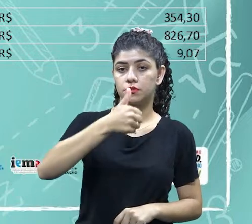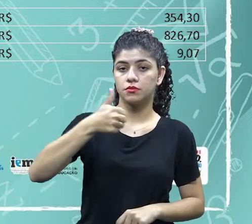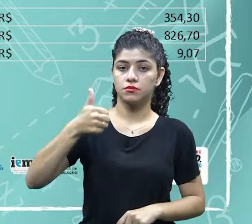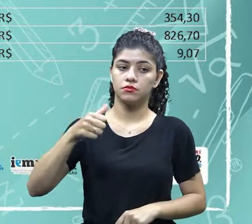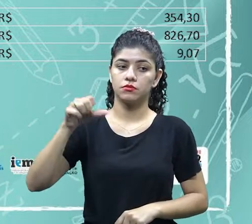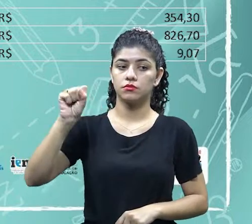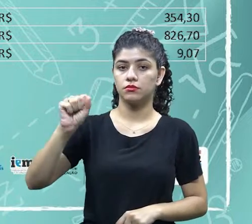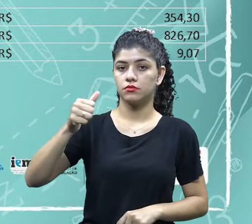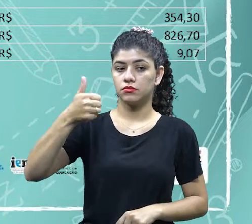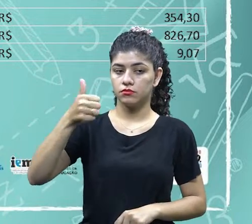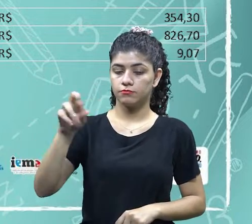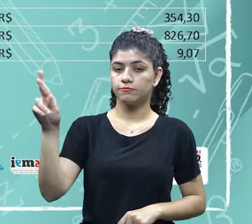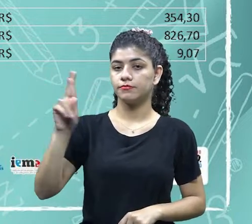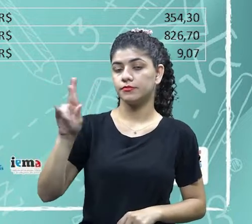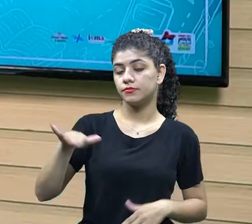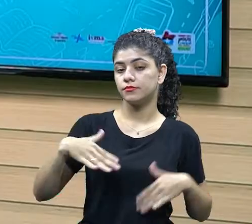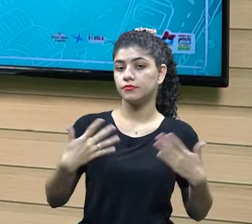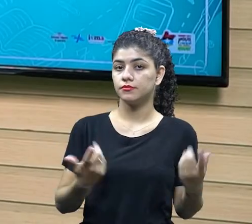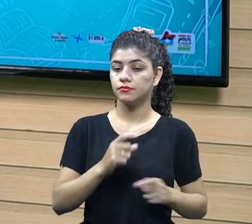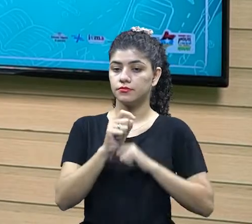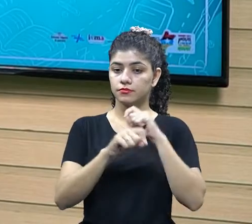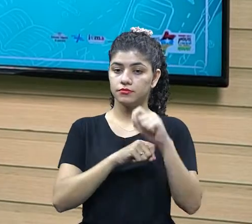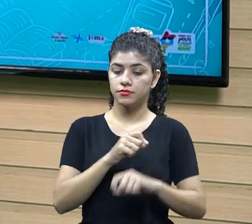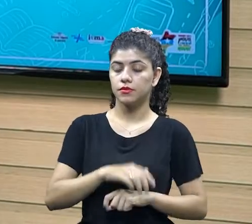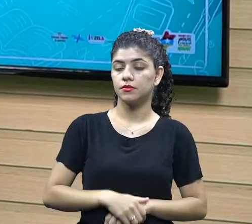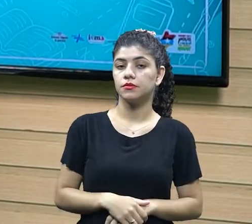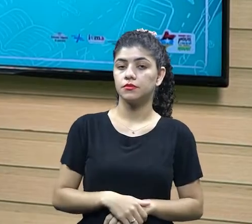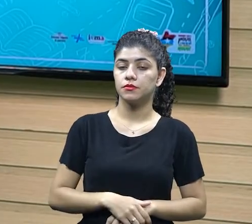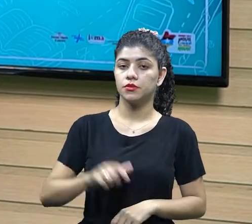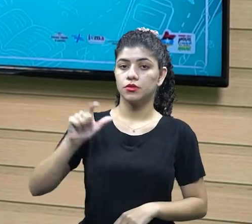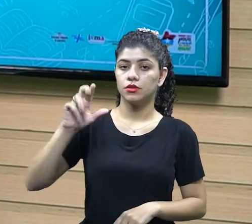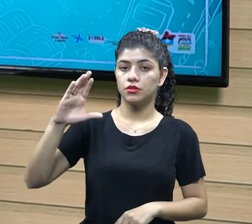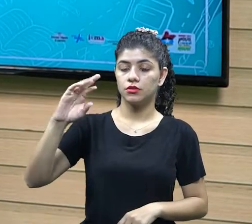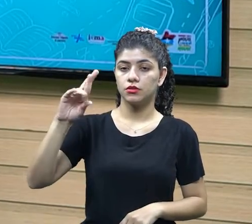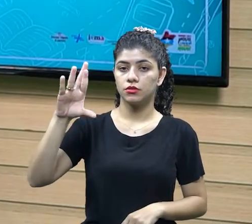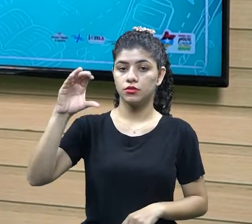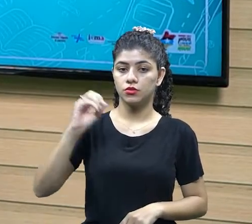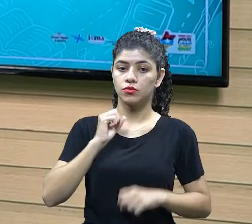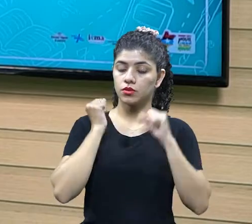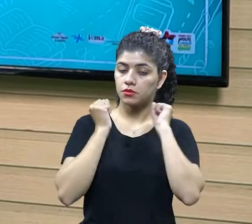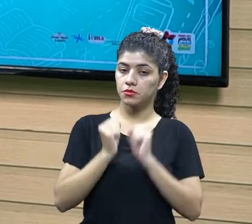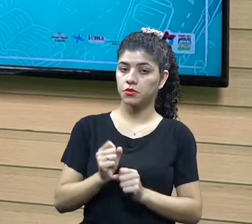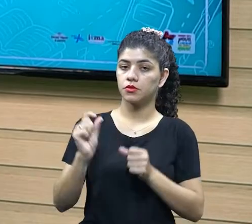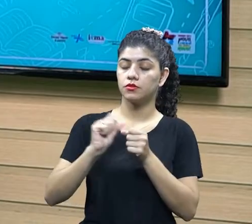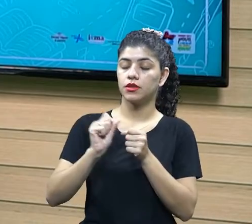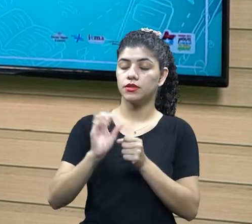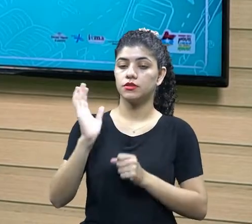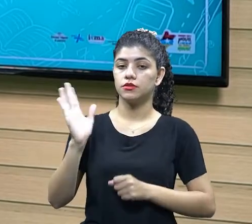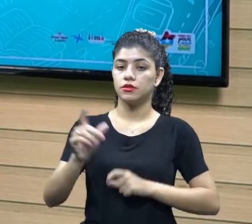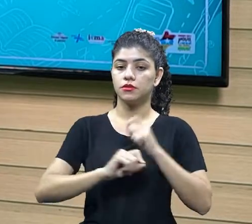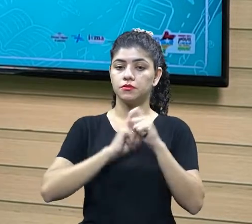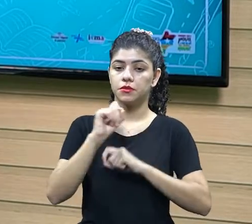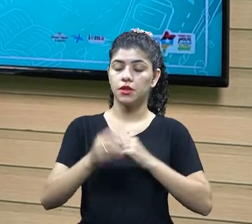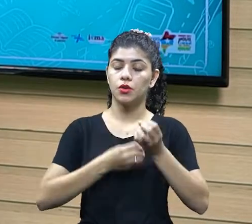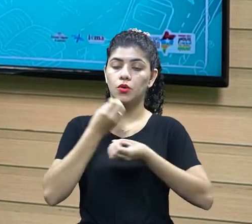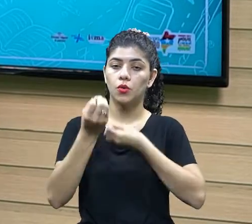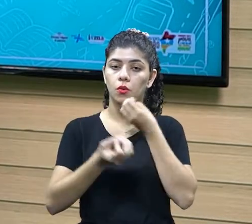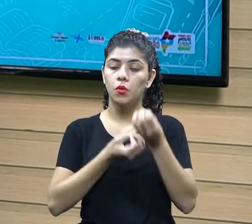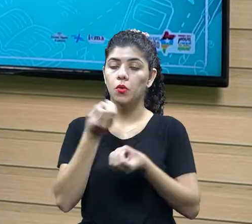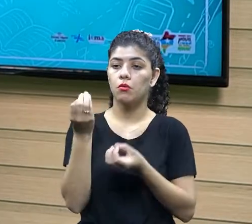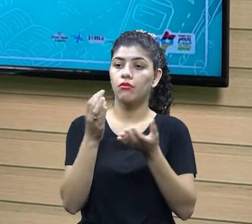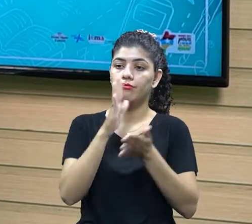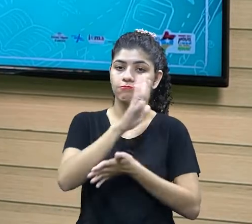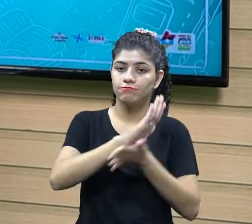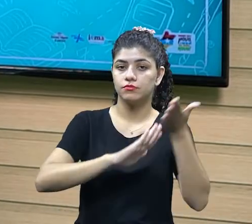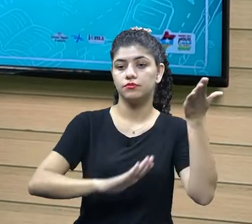R$ 1.181. E aí, com esse lucro, ele já pode fazer uma